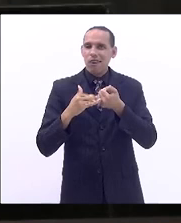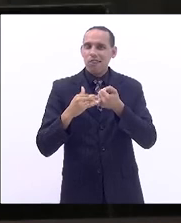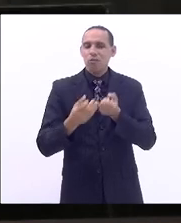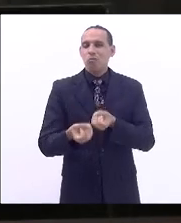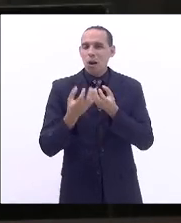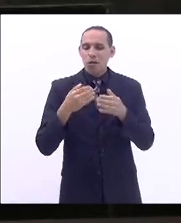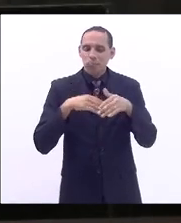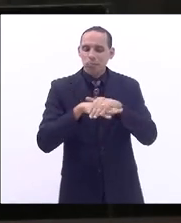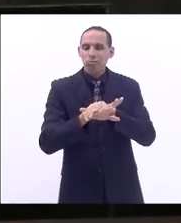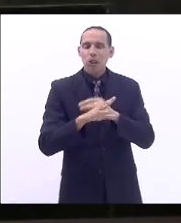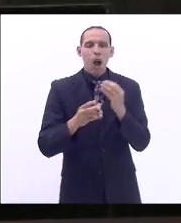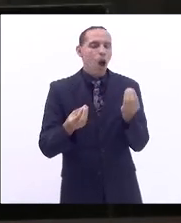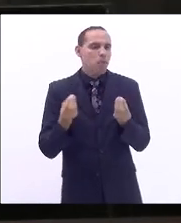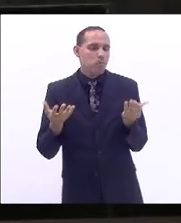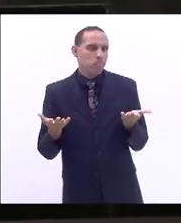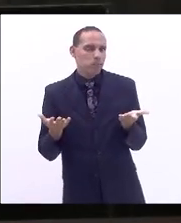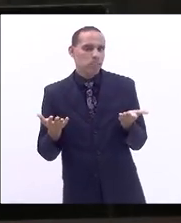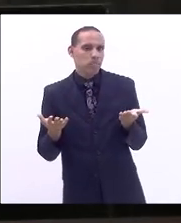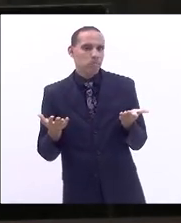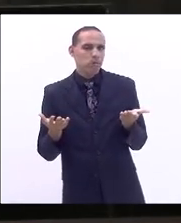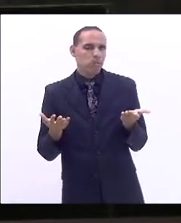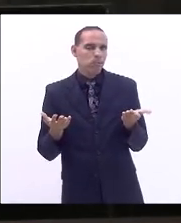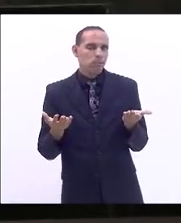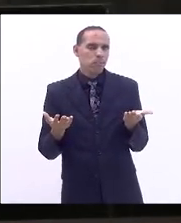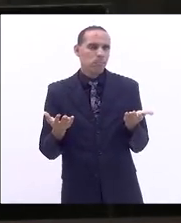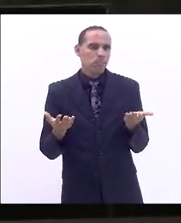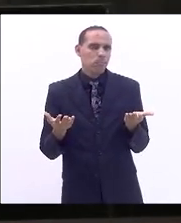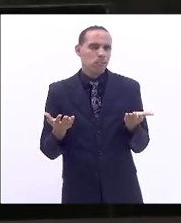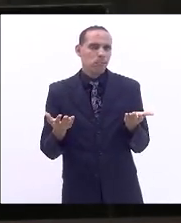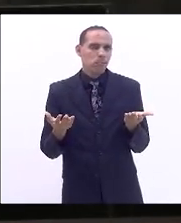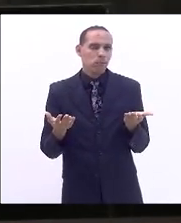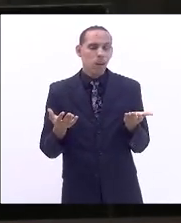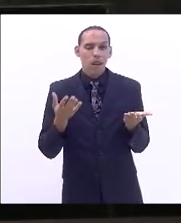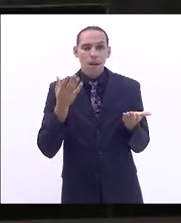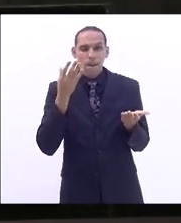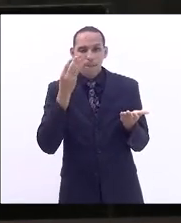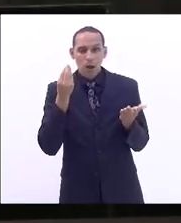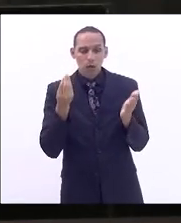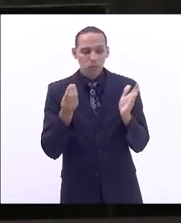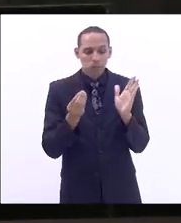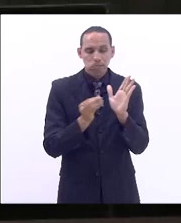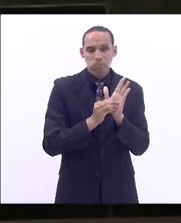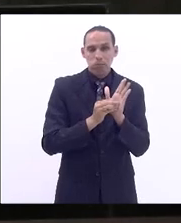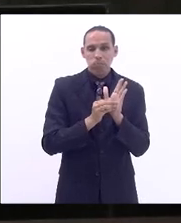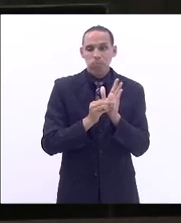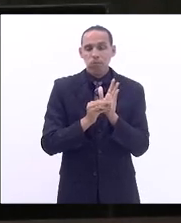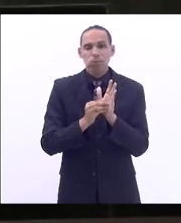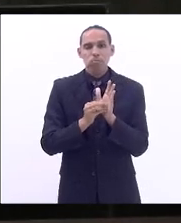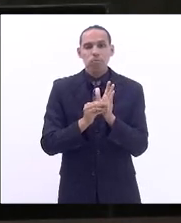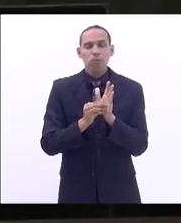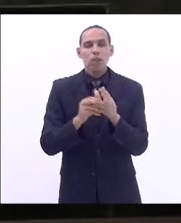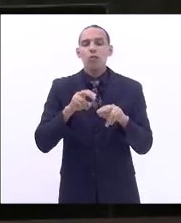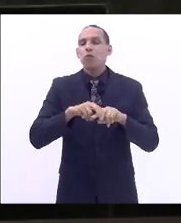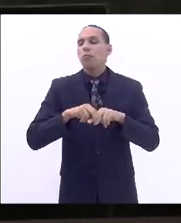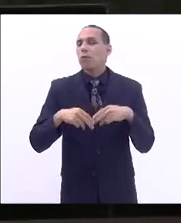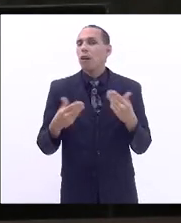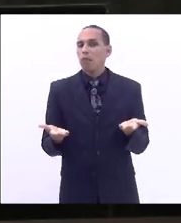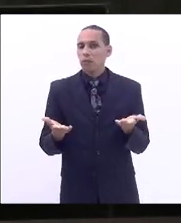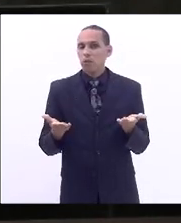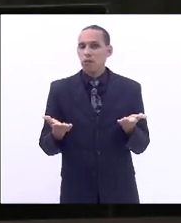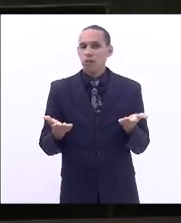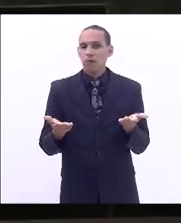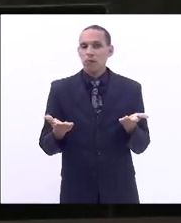feito o que que justifica a inclusão de uma foto de que